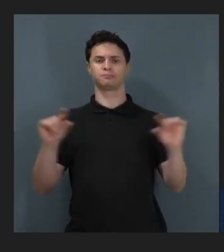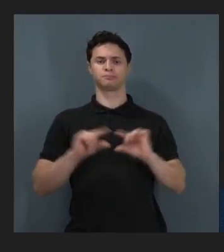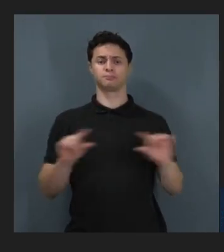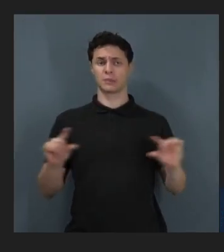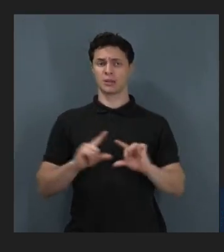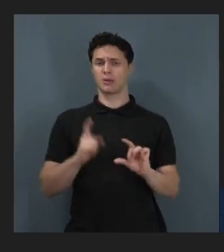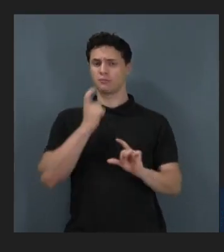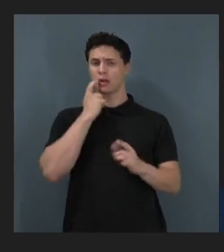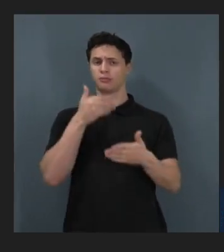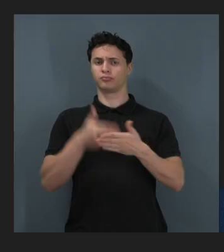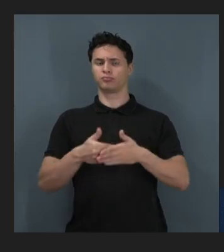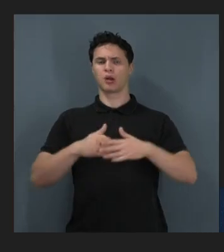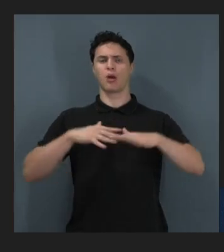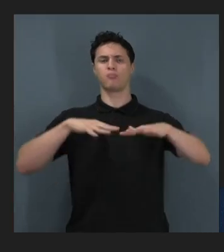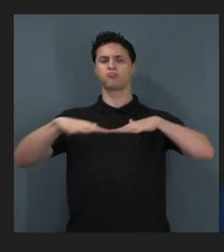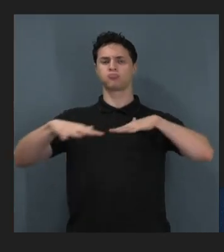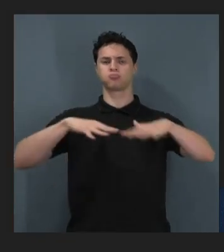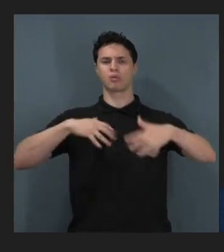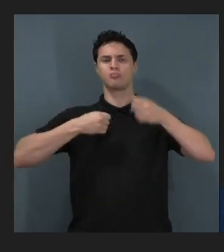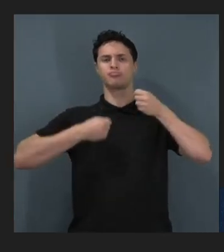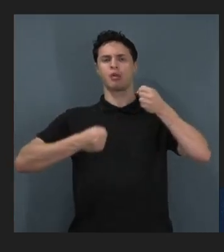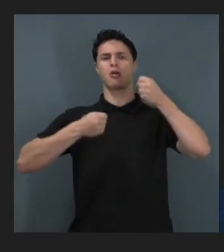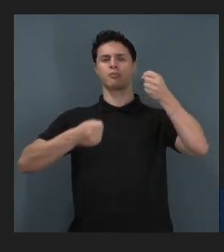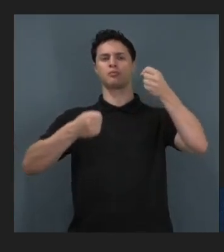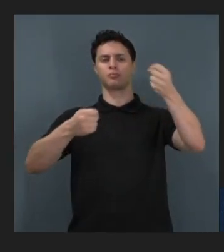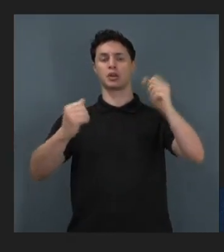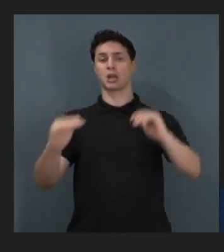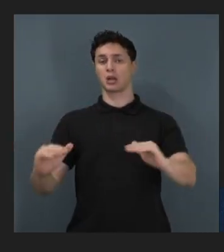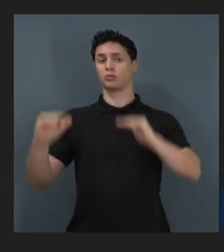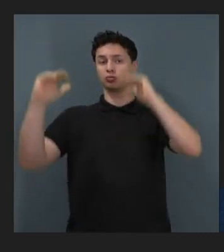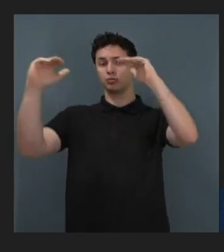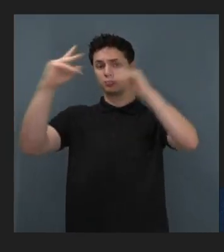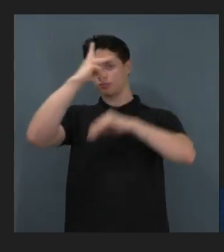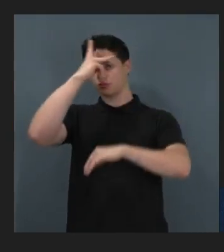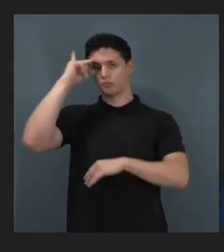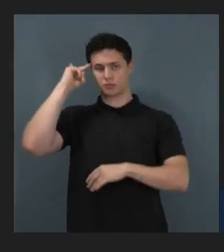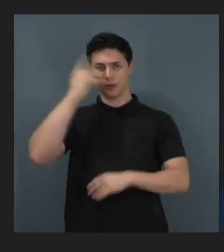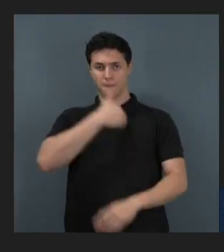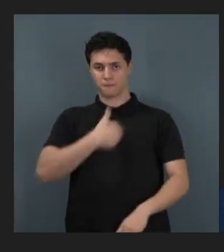recente manifestação de uma autoridade pública.